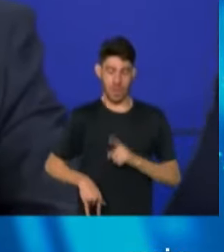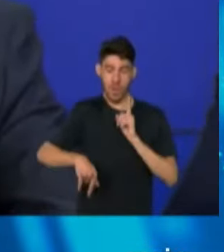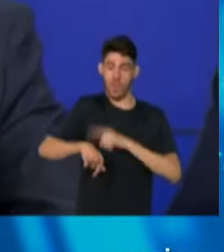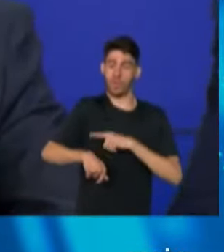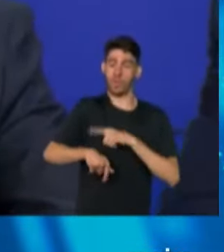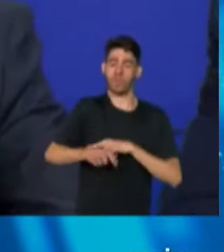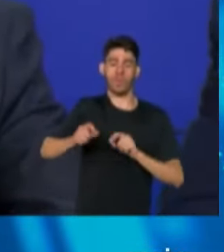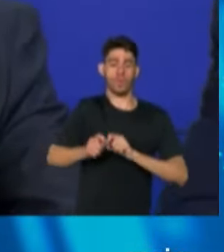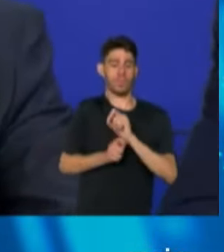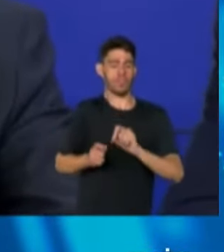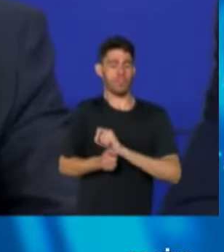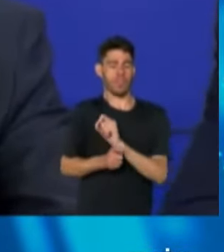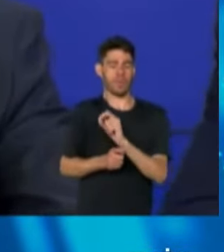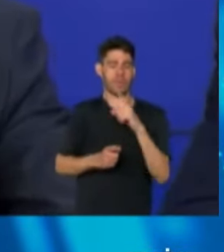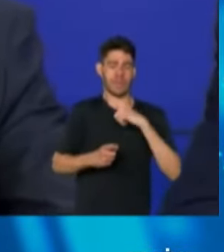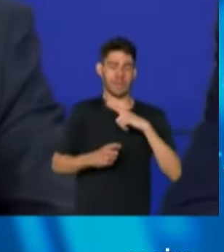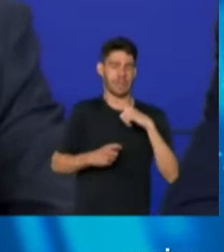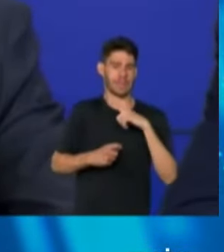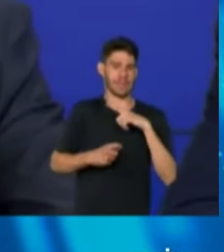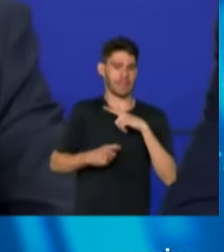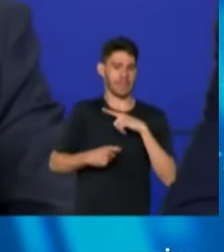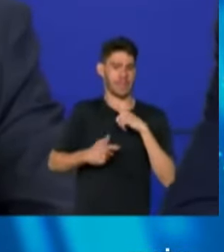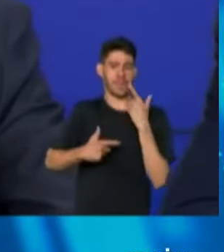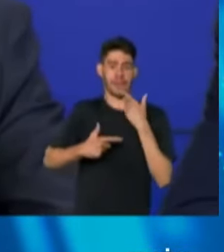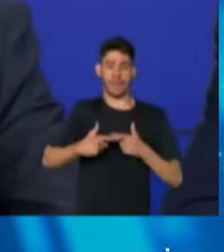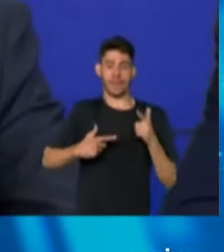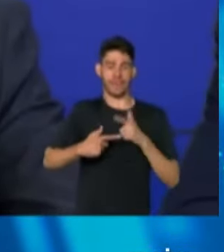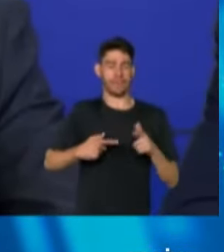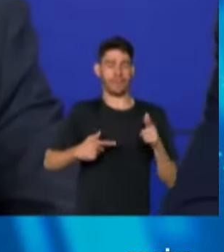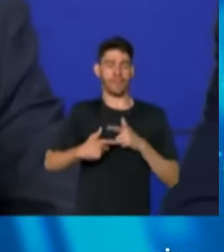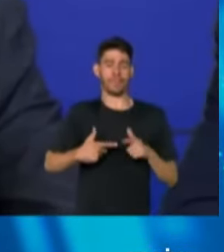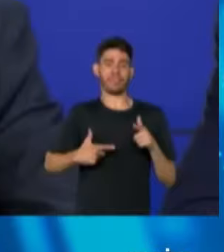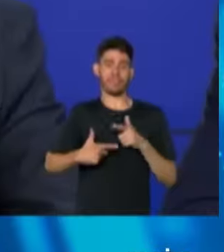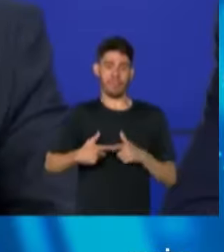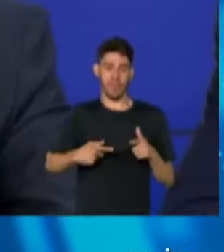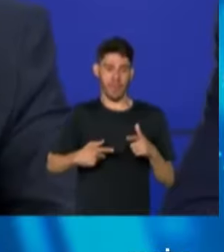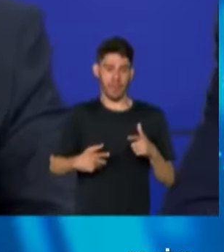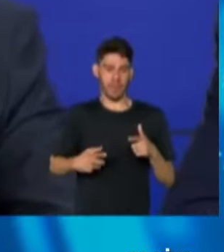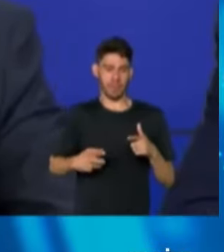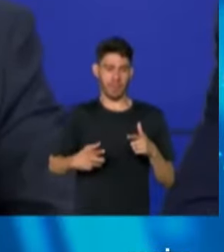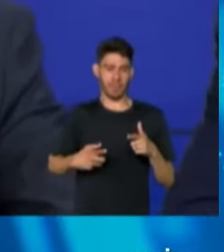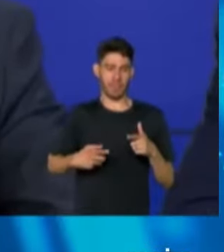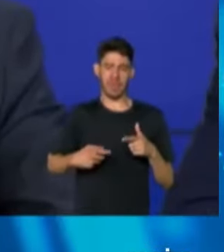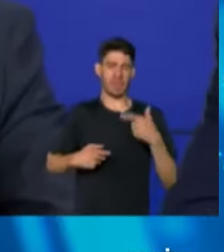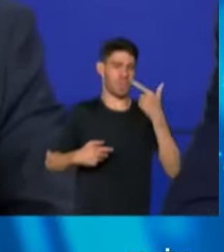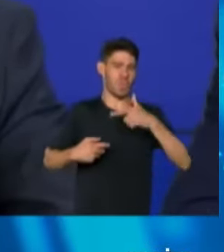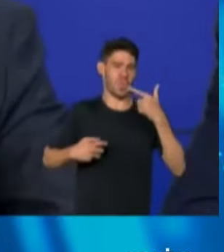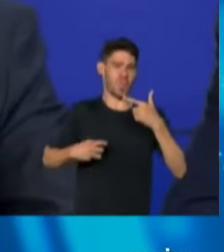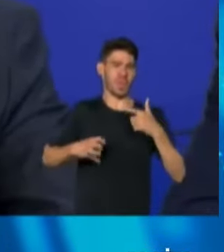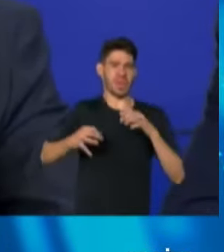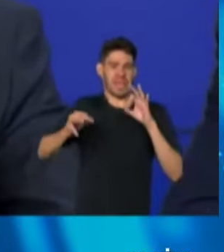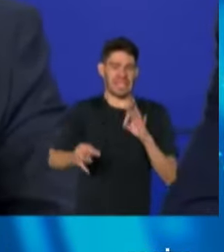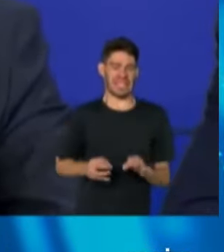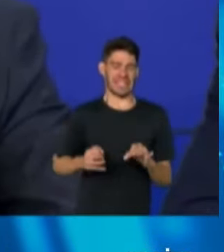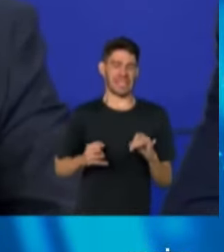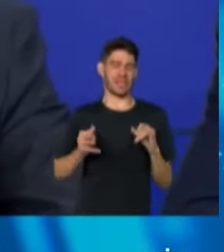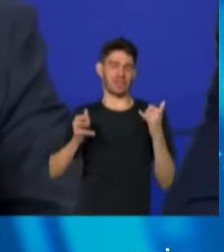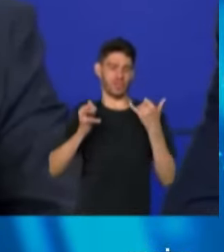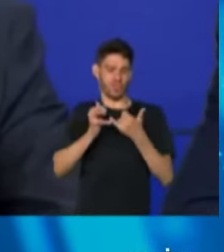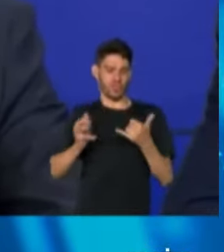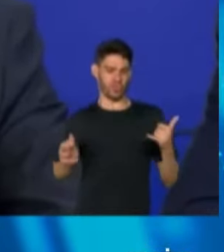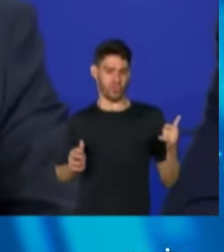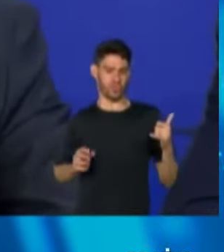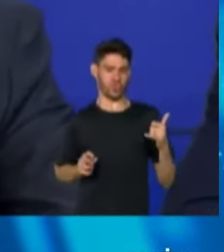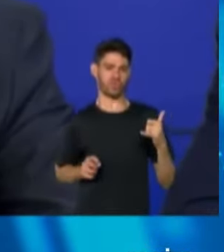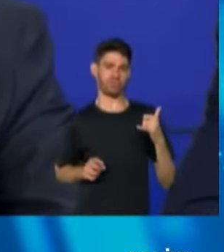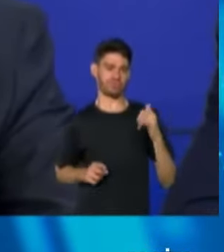volta de energia portanto a enel também a enel né já foi notificada pelo Ministério da Justiça